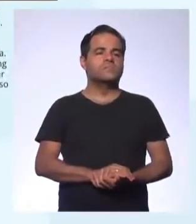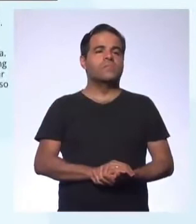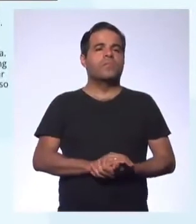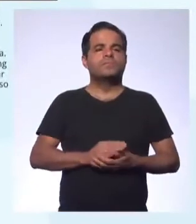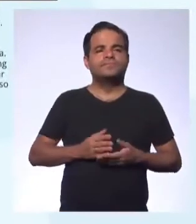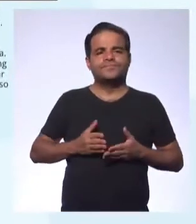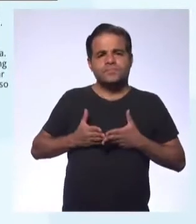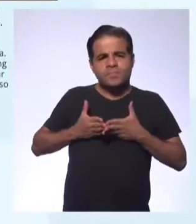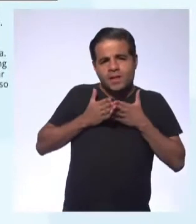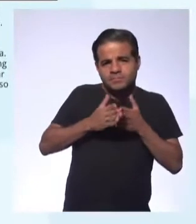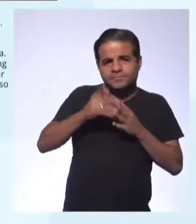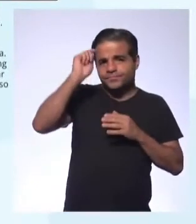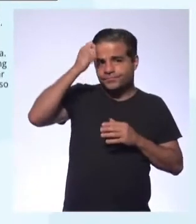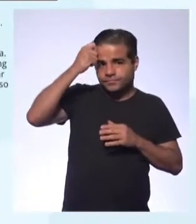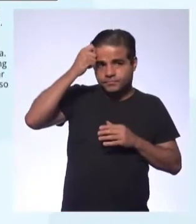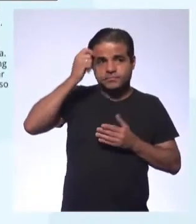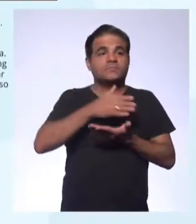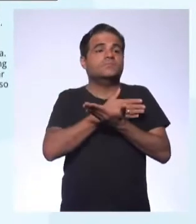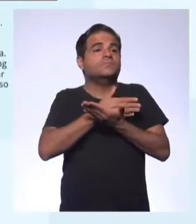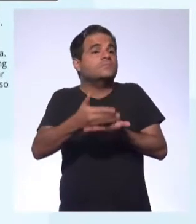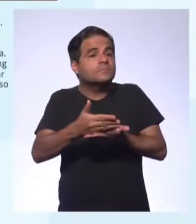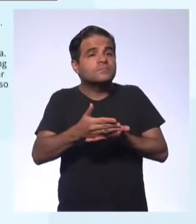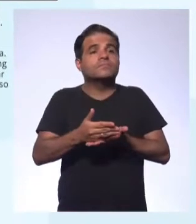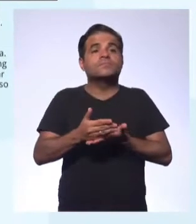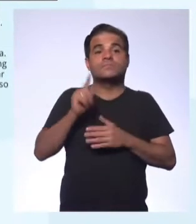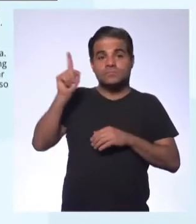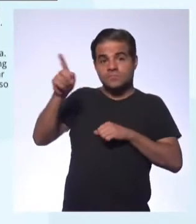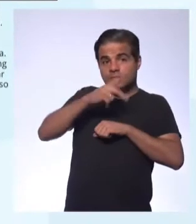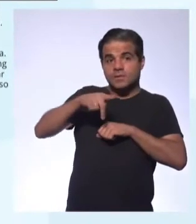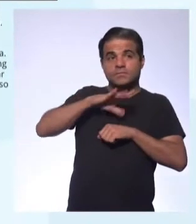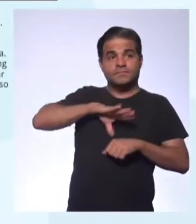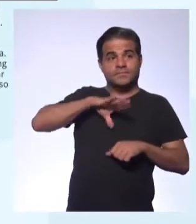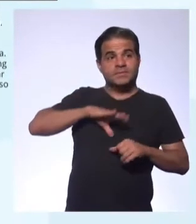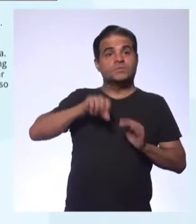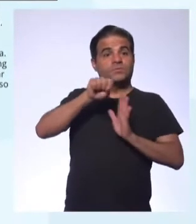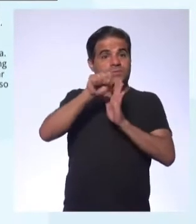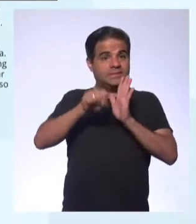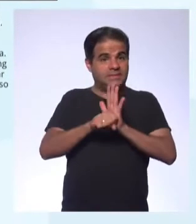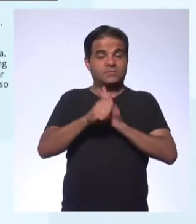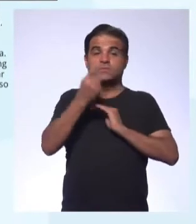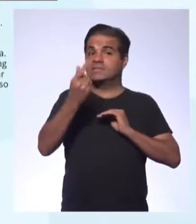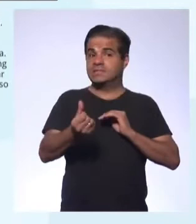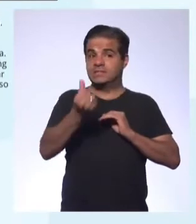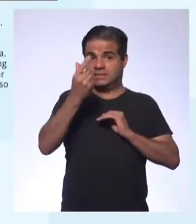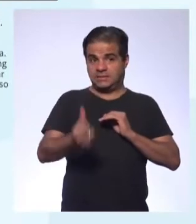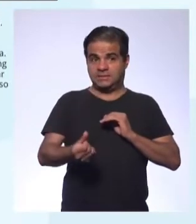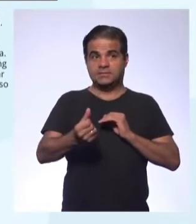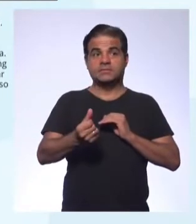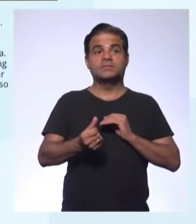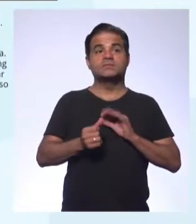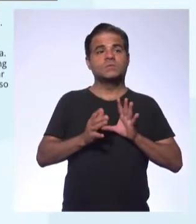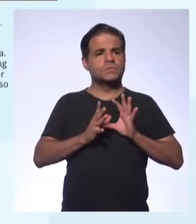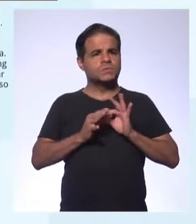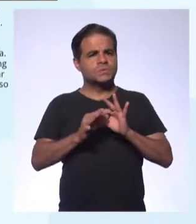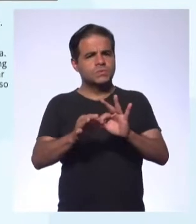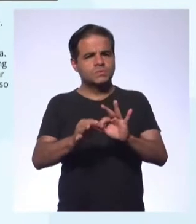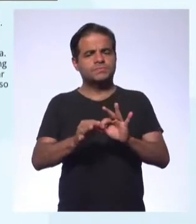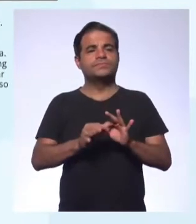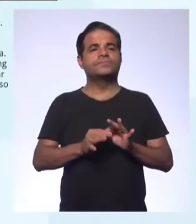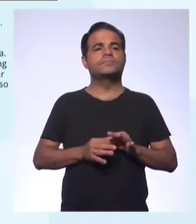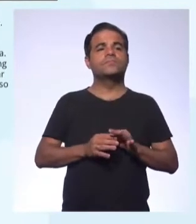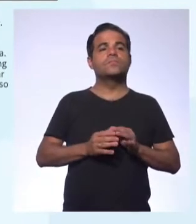O tráfico negreiro foi iniciado por Portugal no século XVI, no contexto do